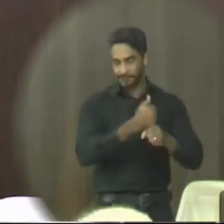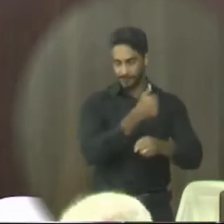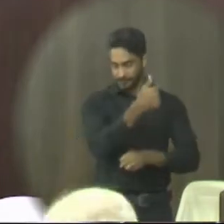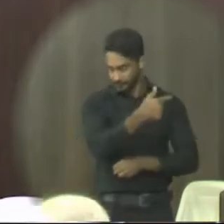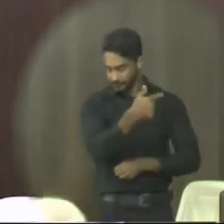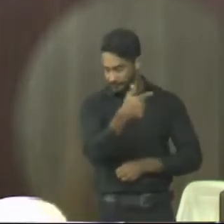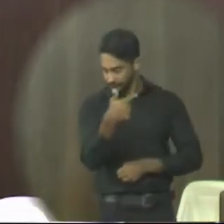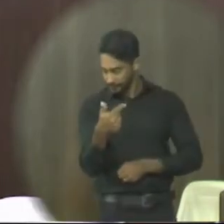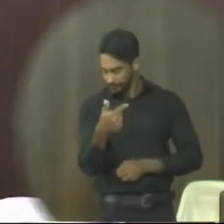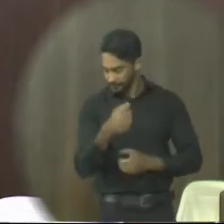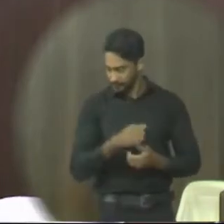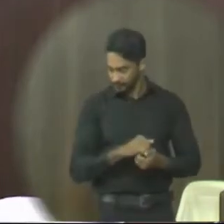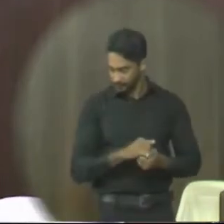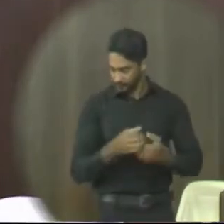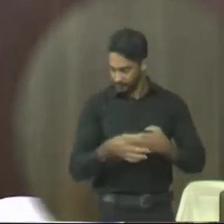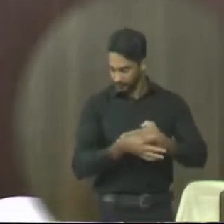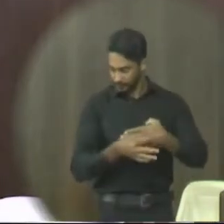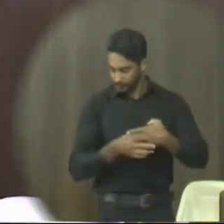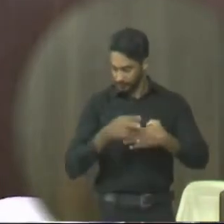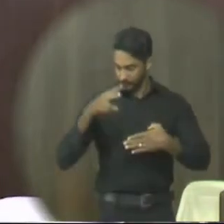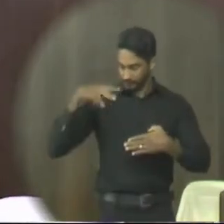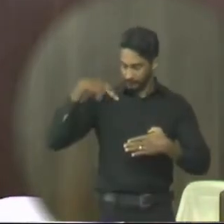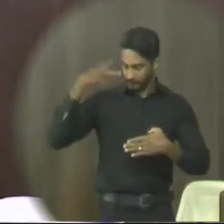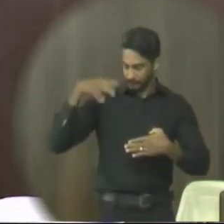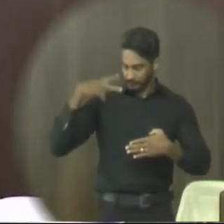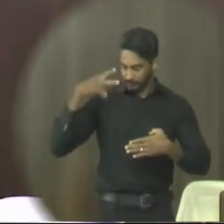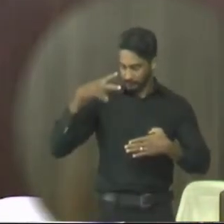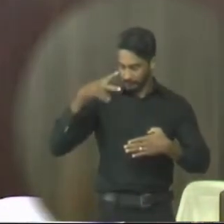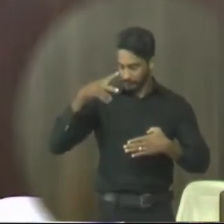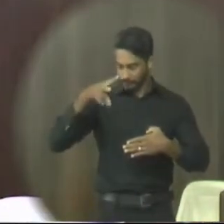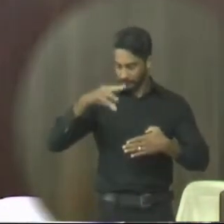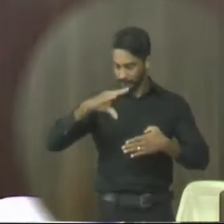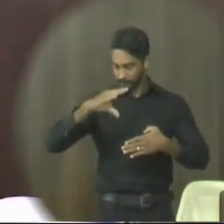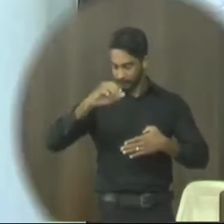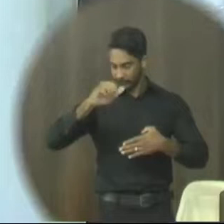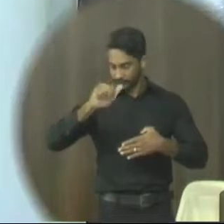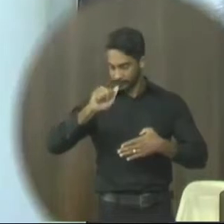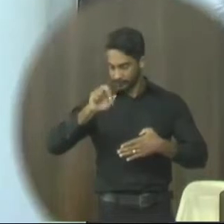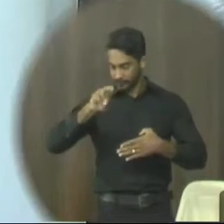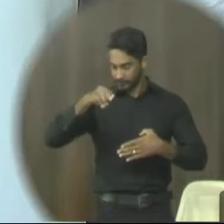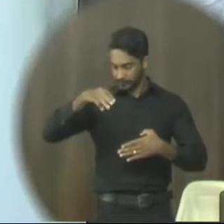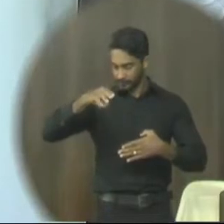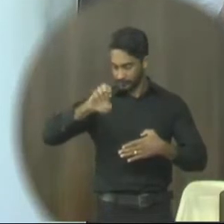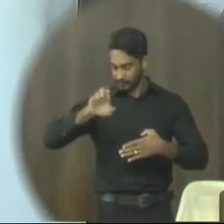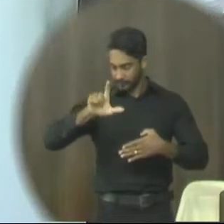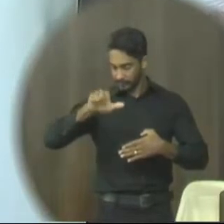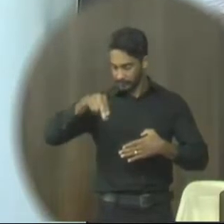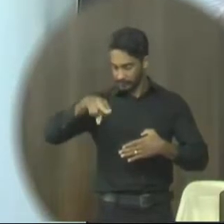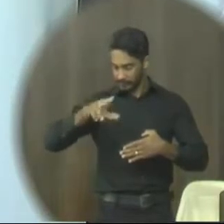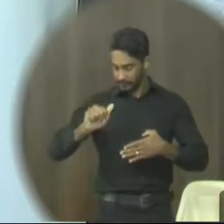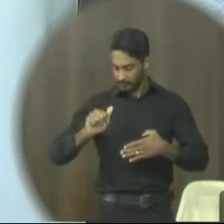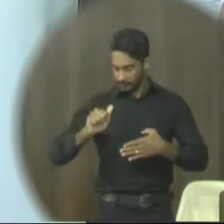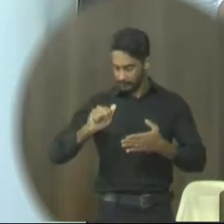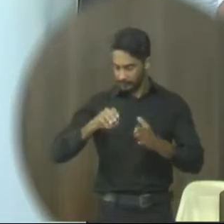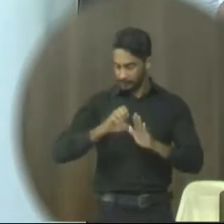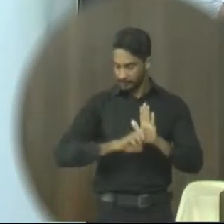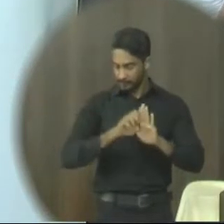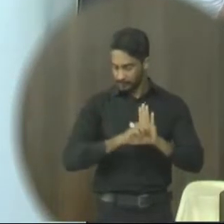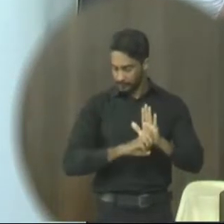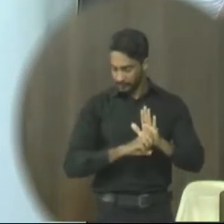041-2022. Autoria, vereadora Carmelina Romana da Silva Teixeira. Emenda, institui o